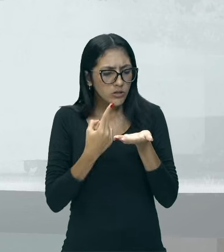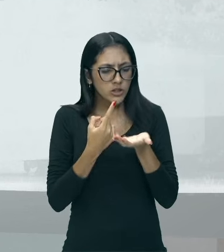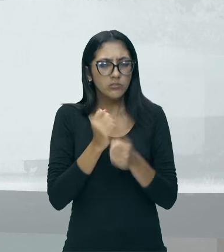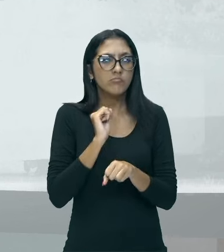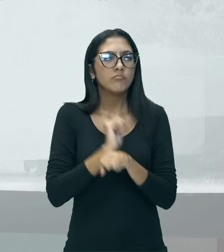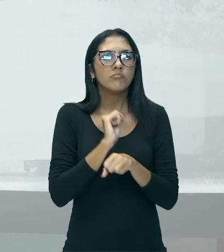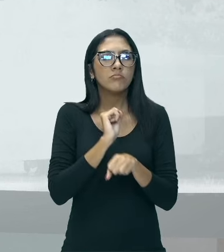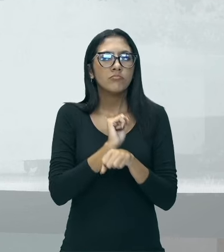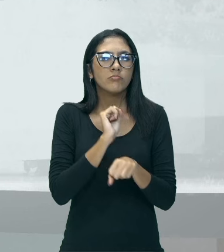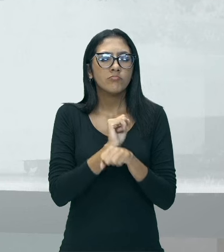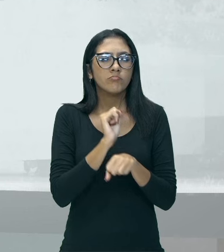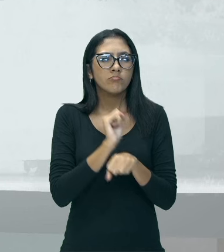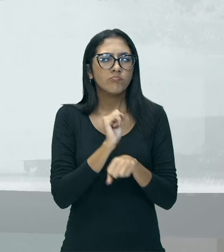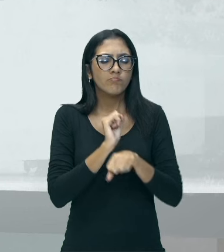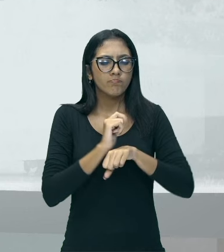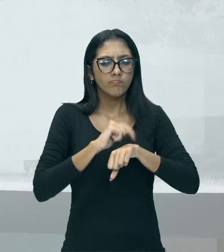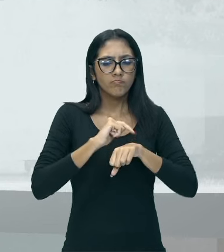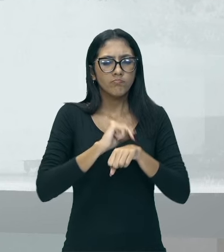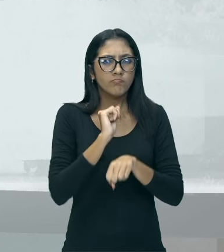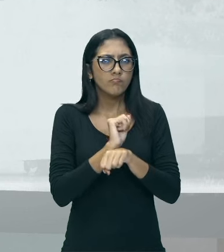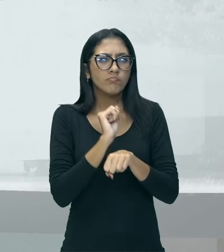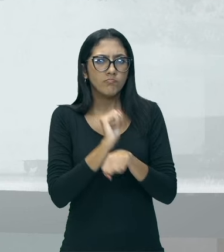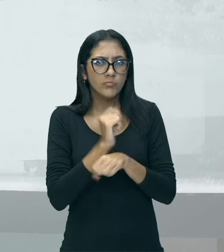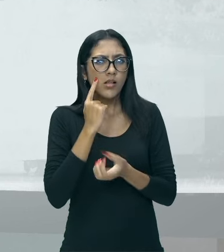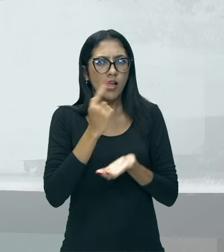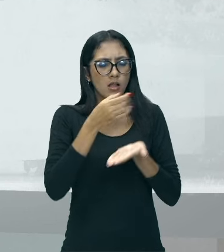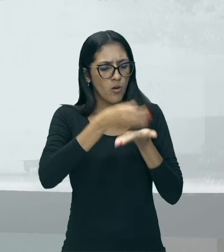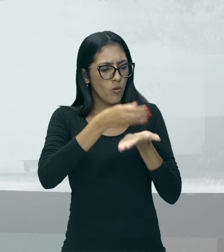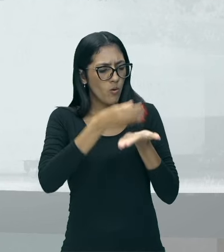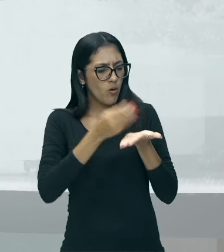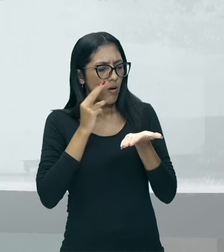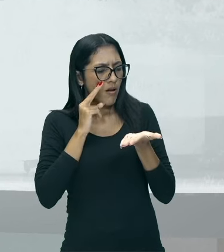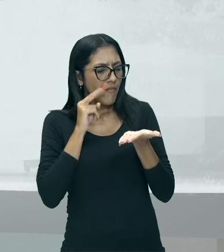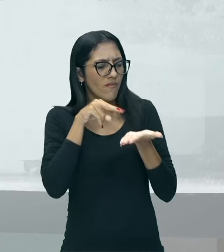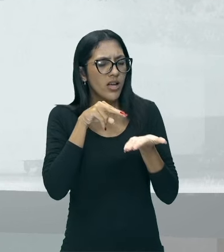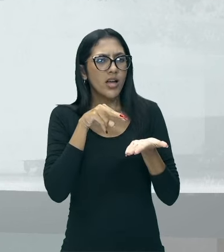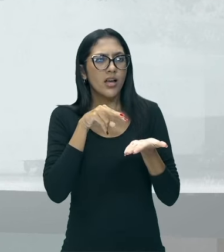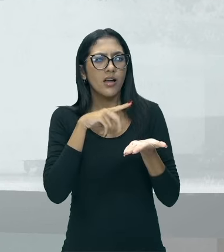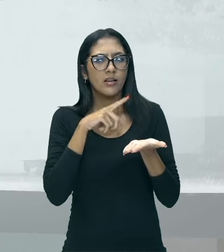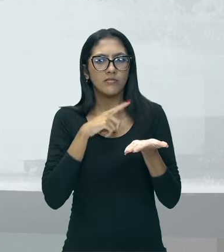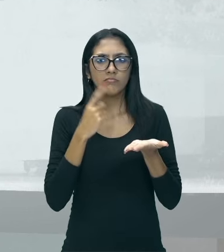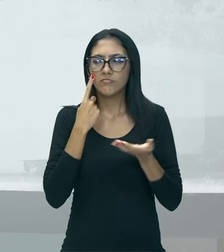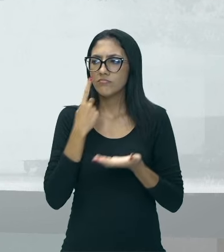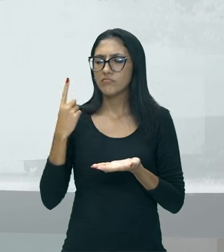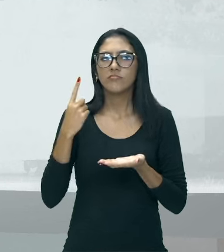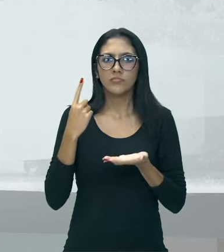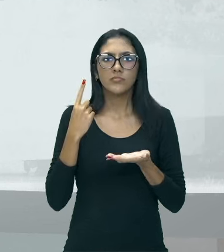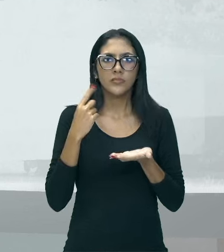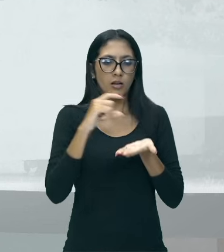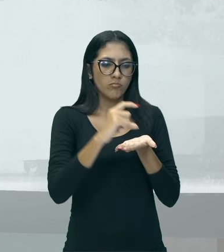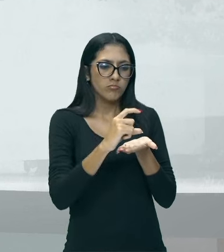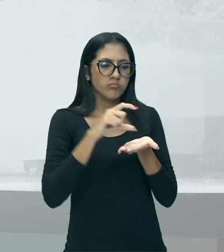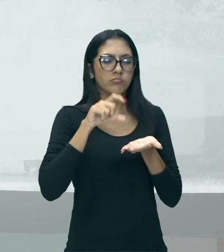parada por alguns momentos, vocês vão ver essa forma aí, ó. Ela vai se